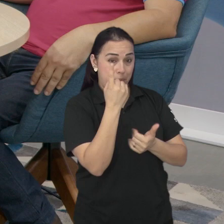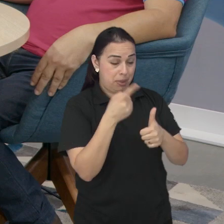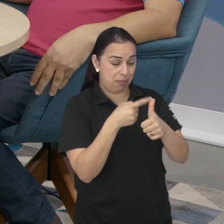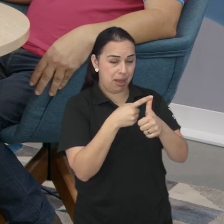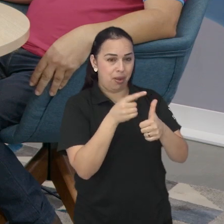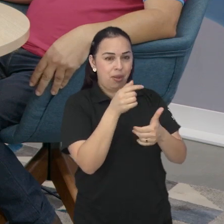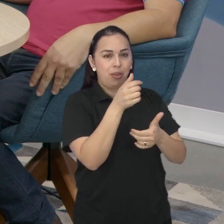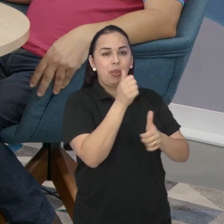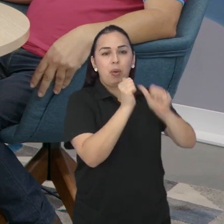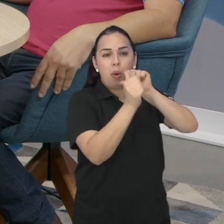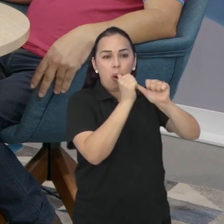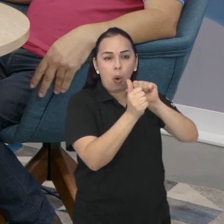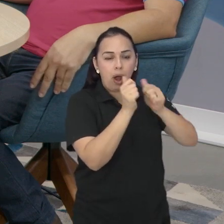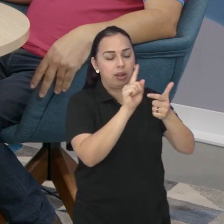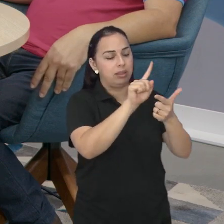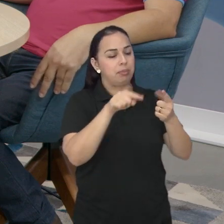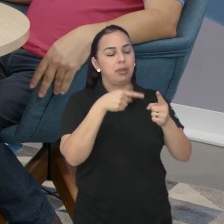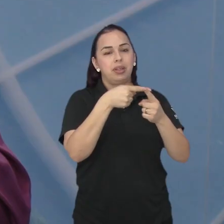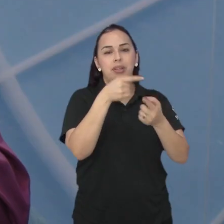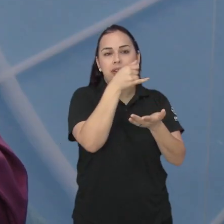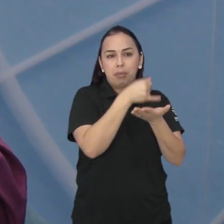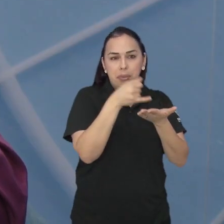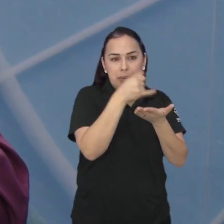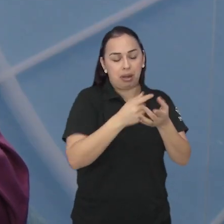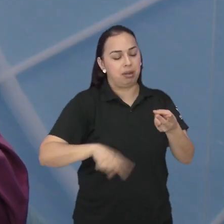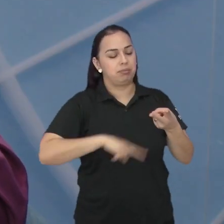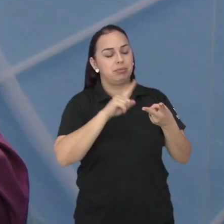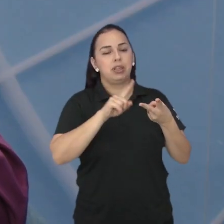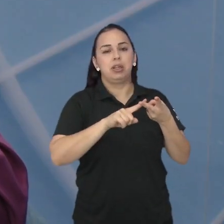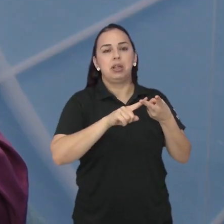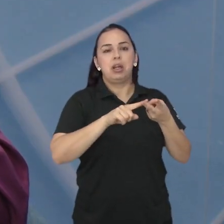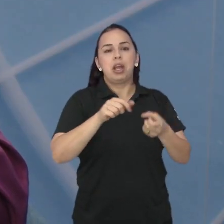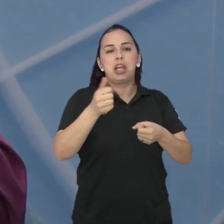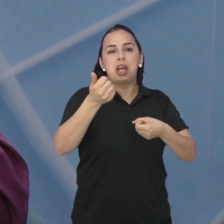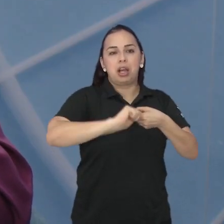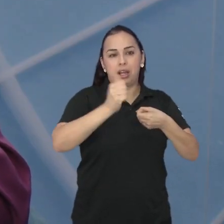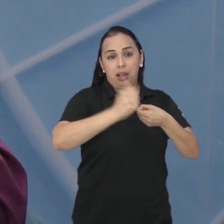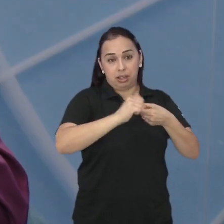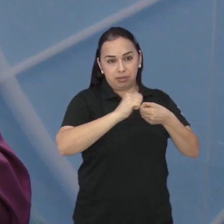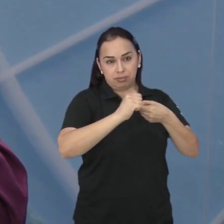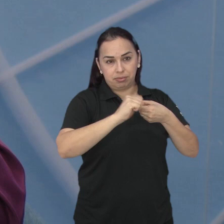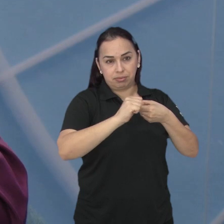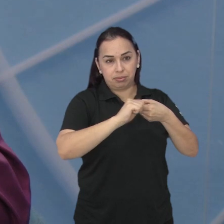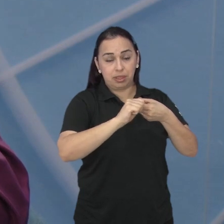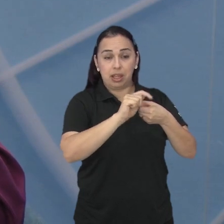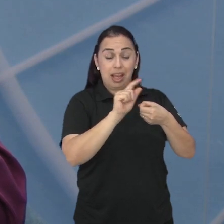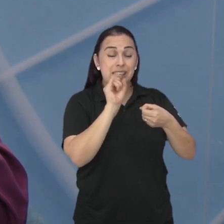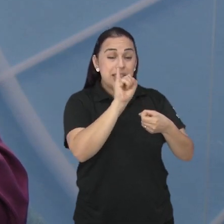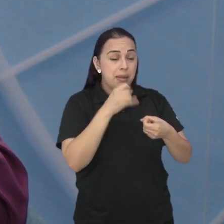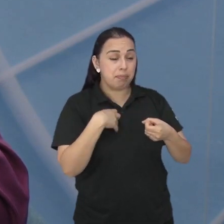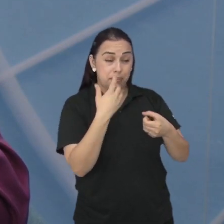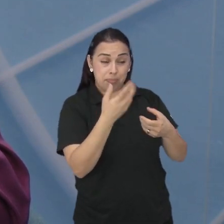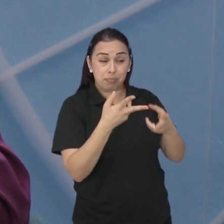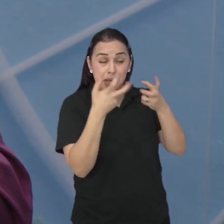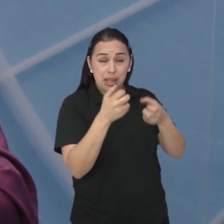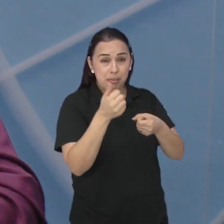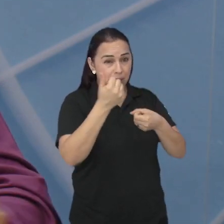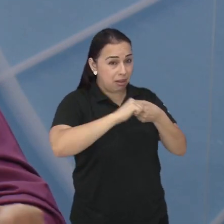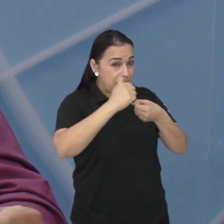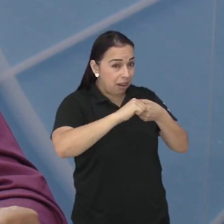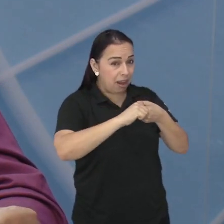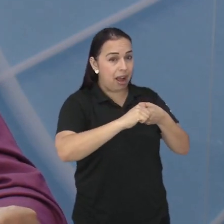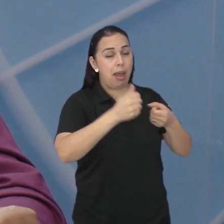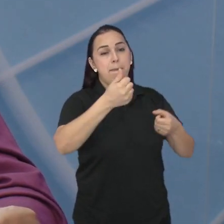álcool, evoluiu para maconha, cocaína, crack. Quando a gente começa a ver o crack, aí pesou.